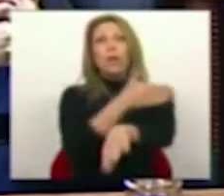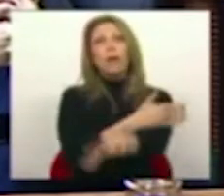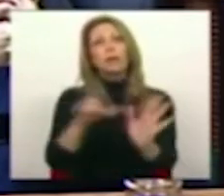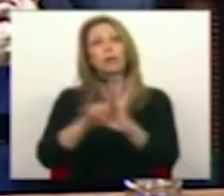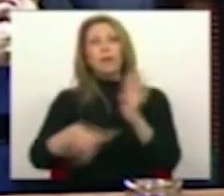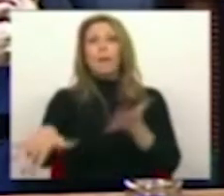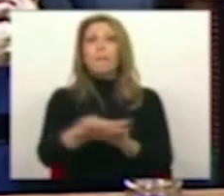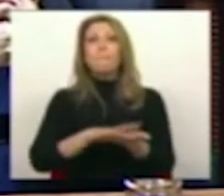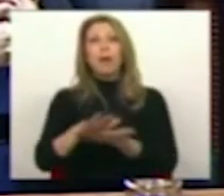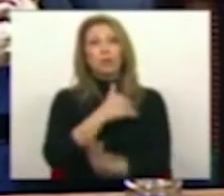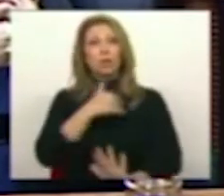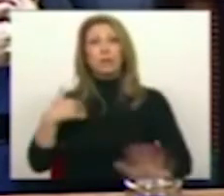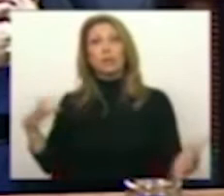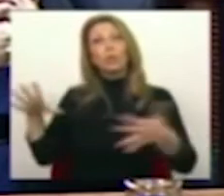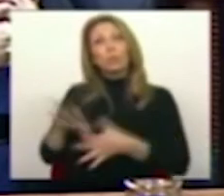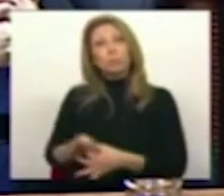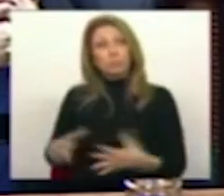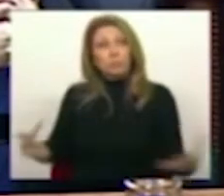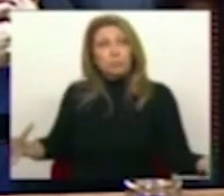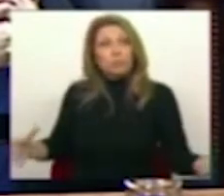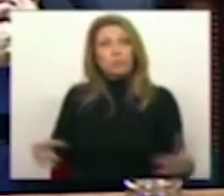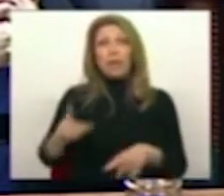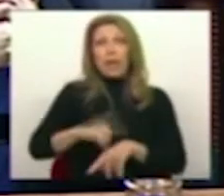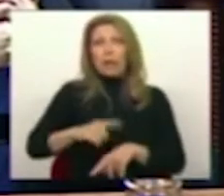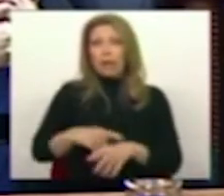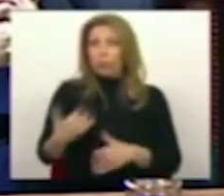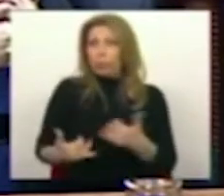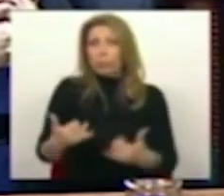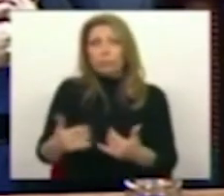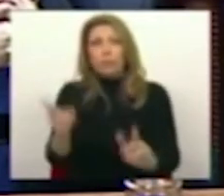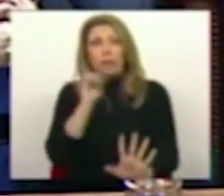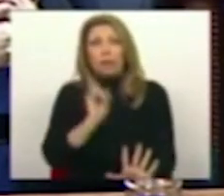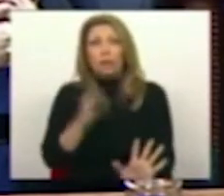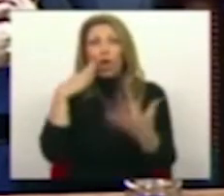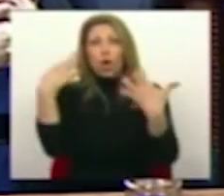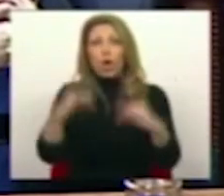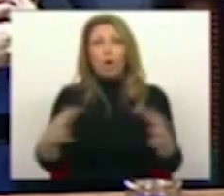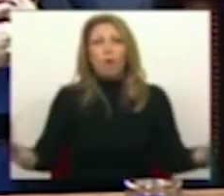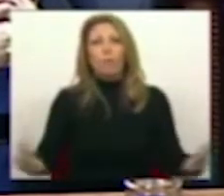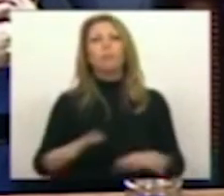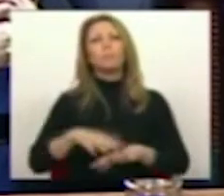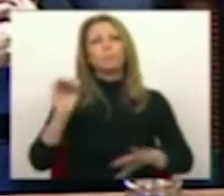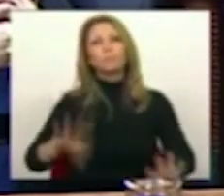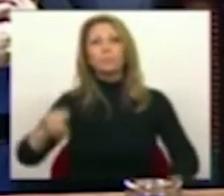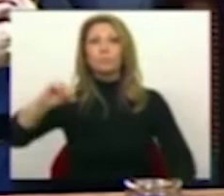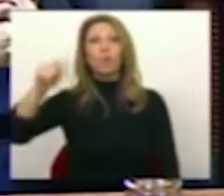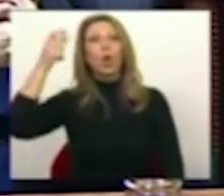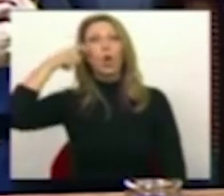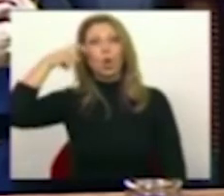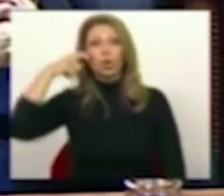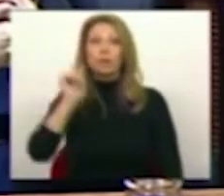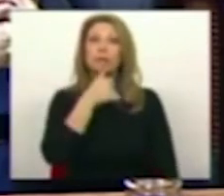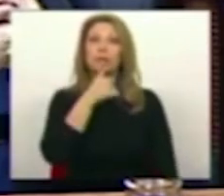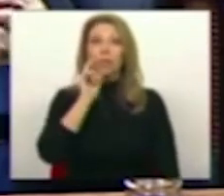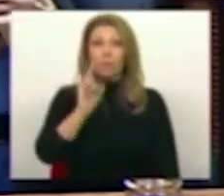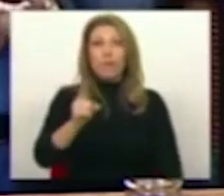à Lei de Bases da Saúde e, portanto, decorre no seu calendário normal. E relativamente a Louros, a decisão tinha que ser tomada agora.